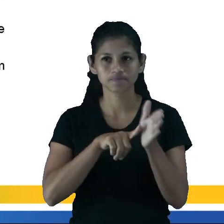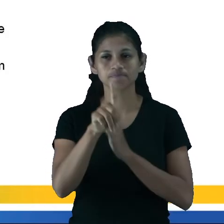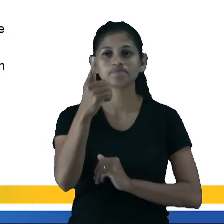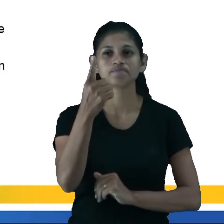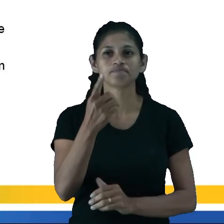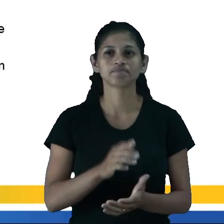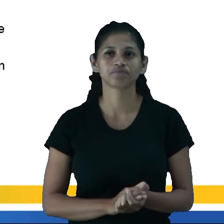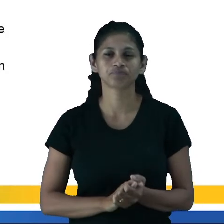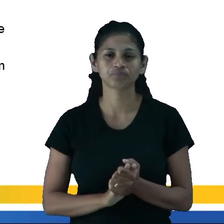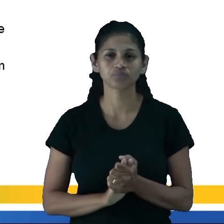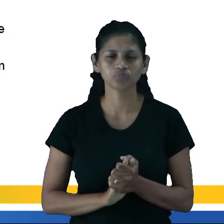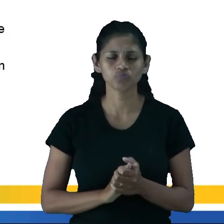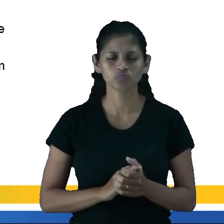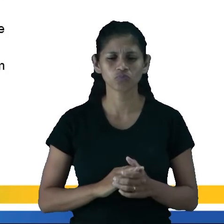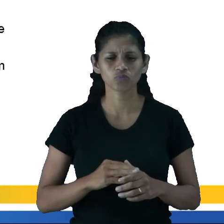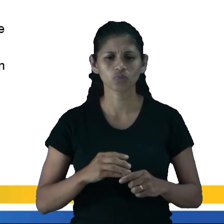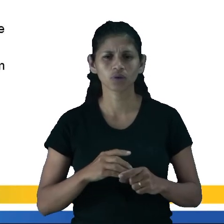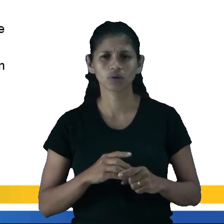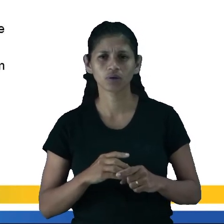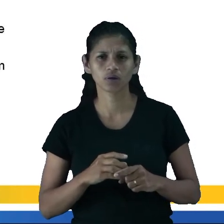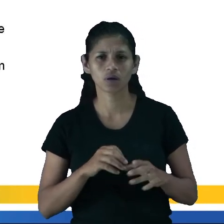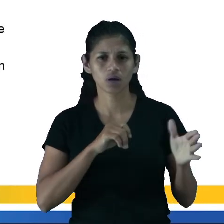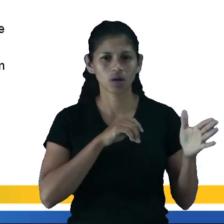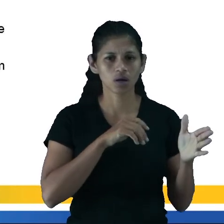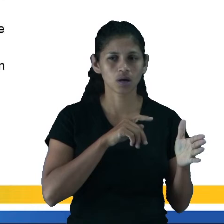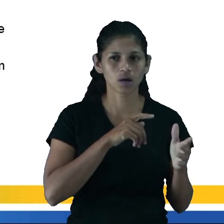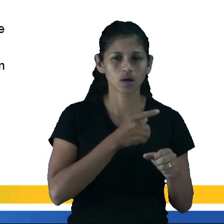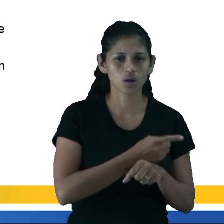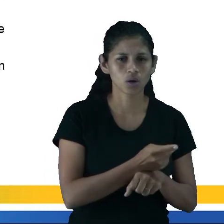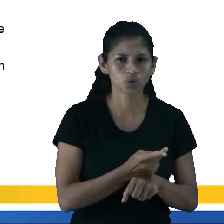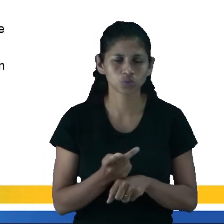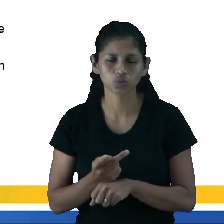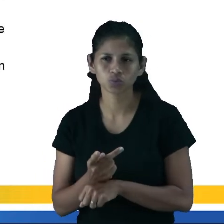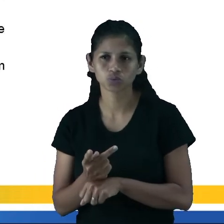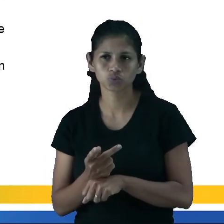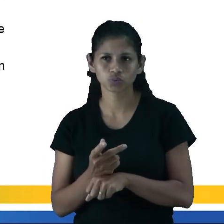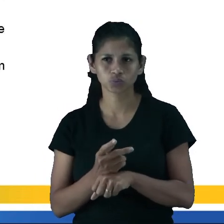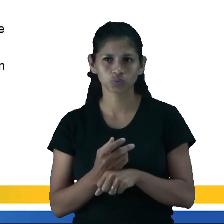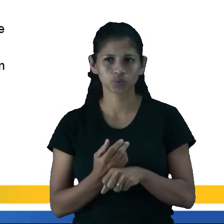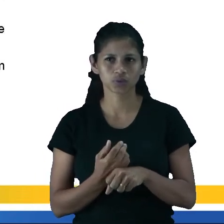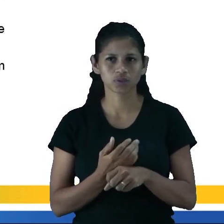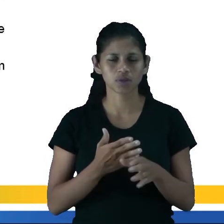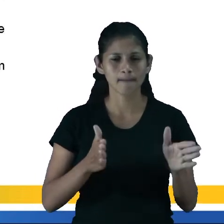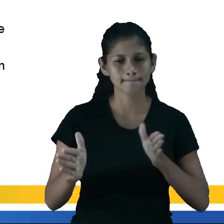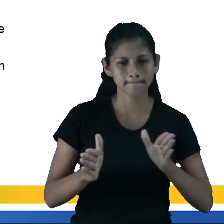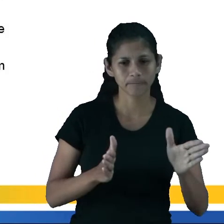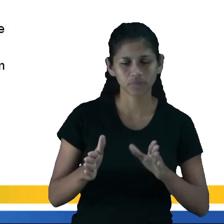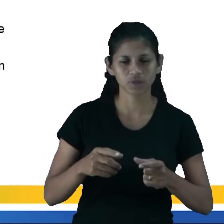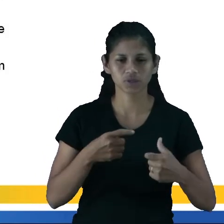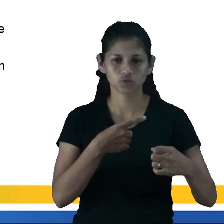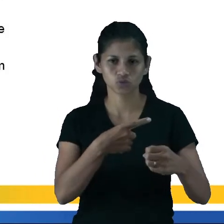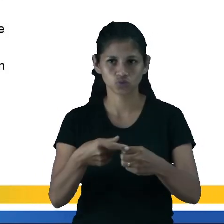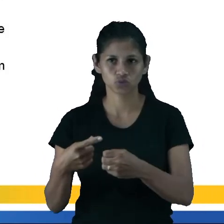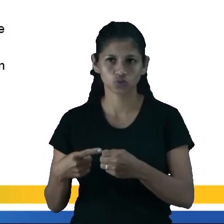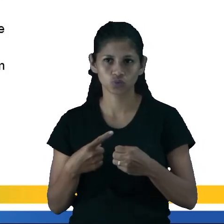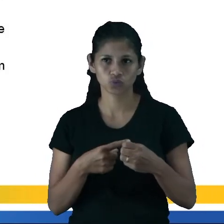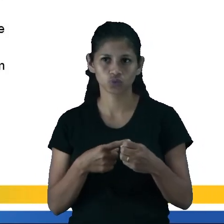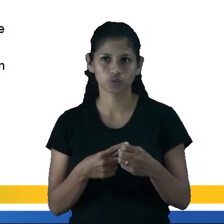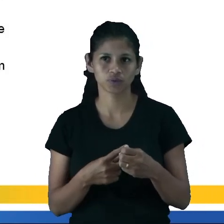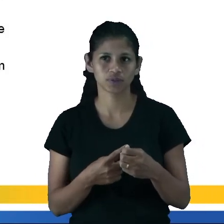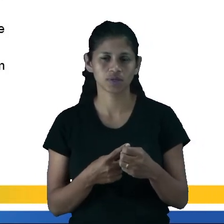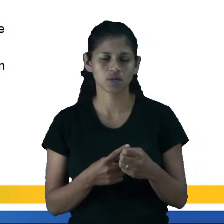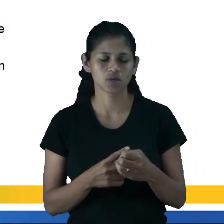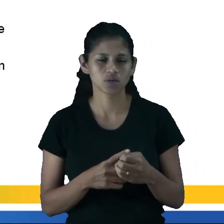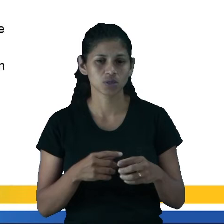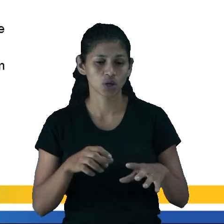A busca pela mobilidade urbana é um desafio enfrentado pela maioria das grandes cidades no Brasil, haja vista que a maior parte das